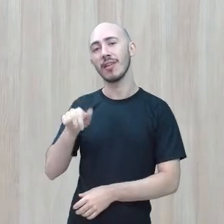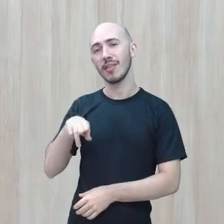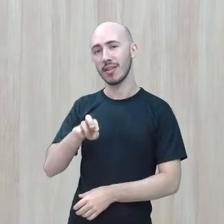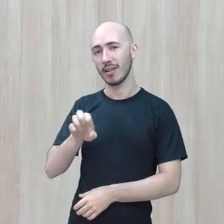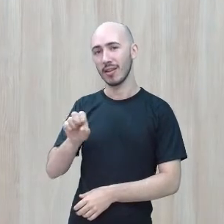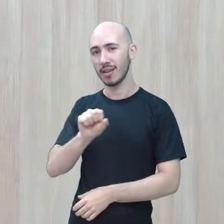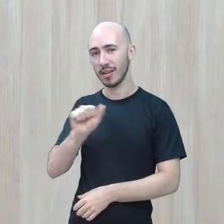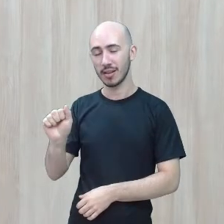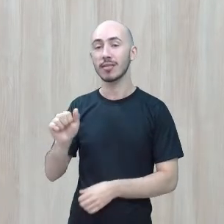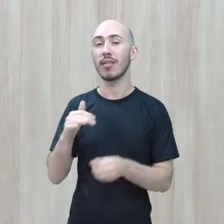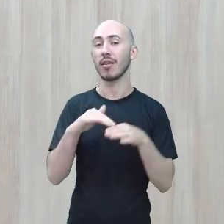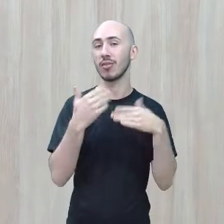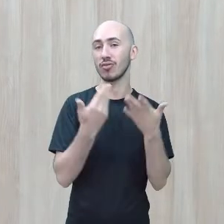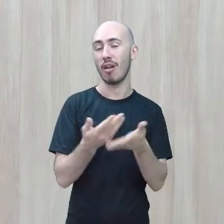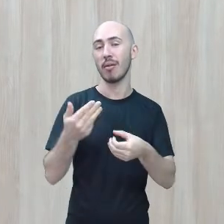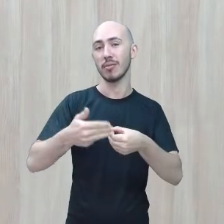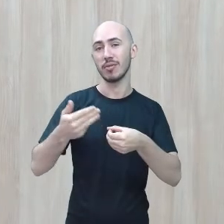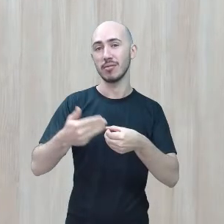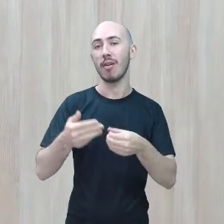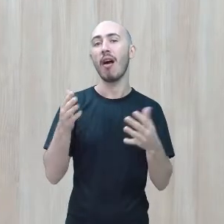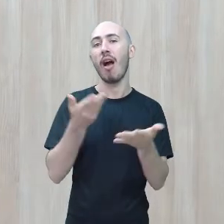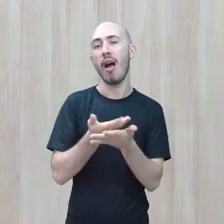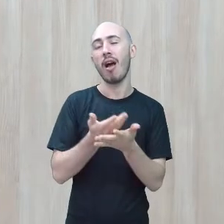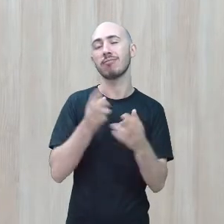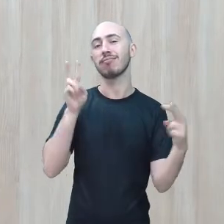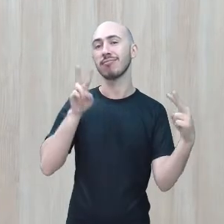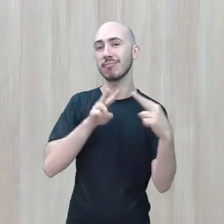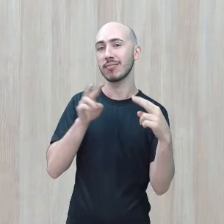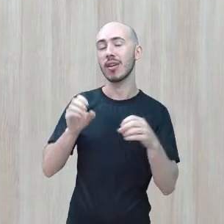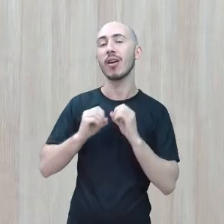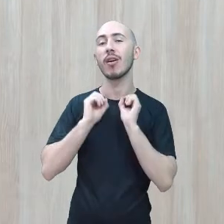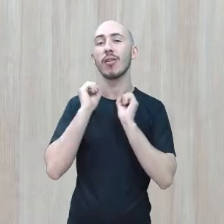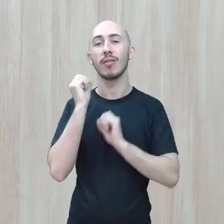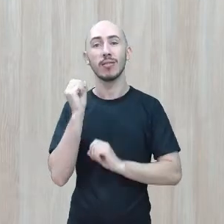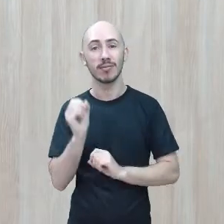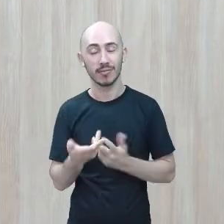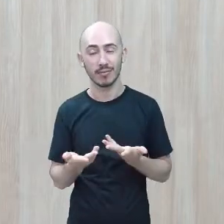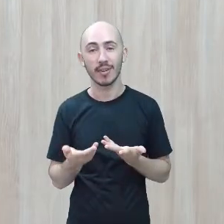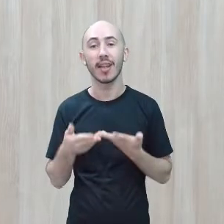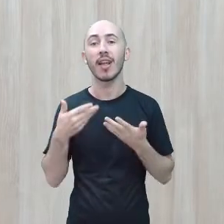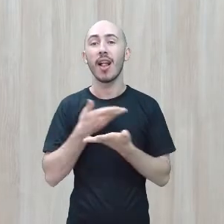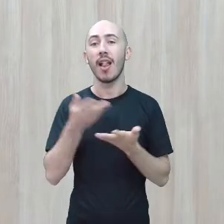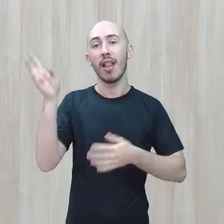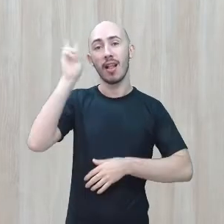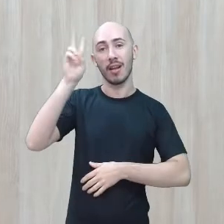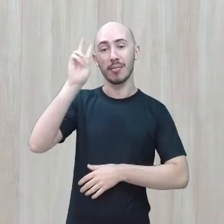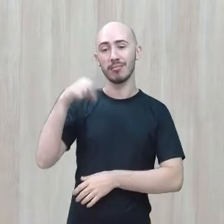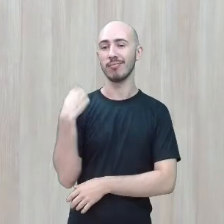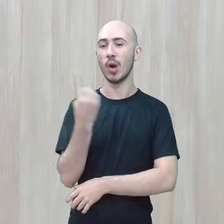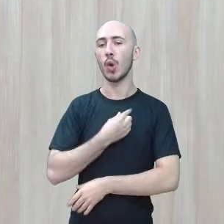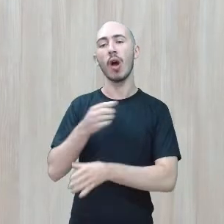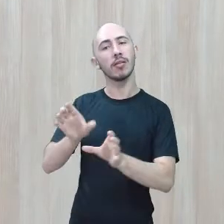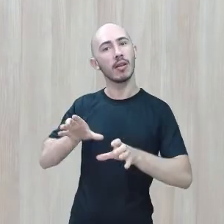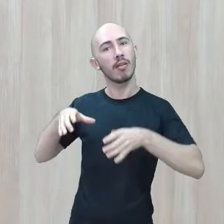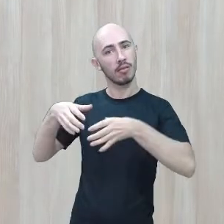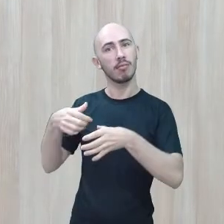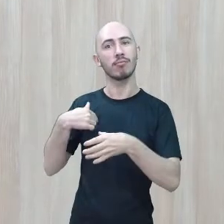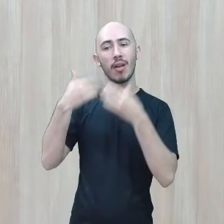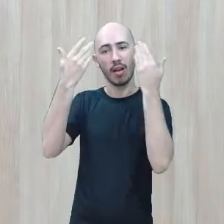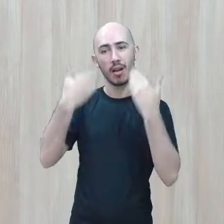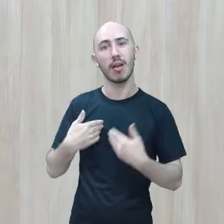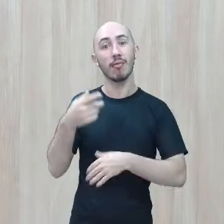da Escola Municipal para Aulas Digitais, e lembro a vocês, né, que somos uma equipe. Sou